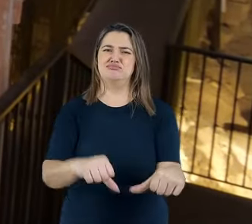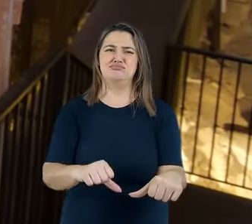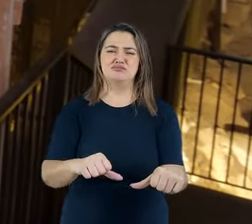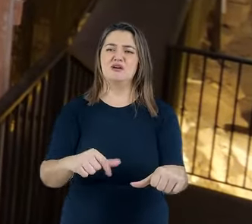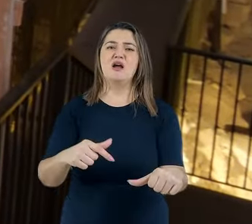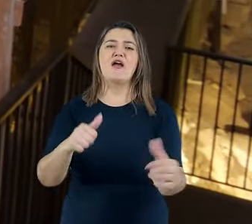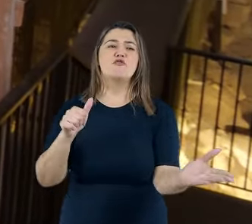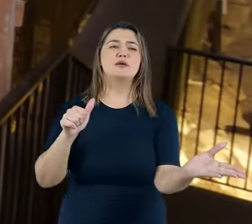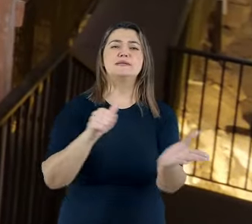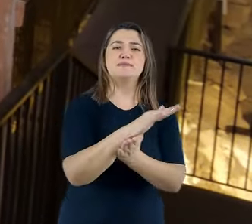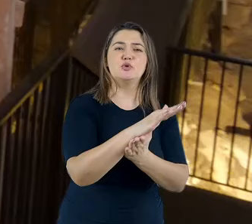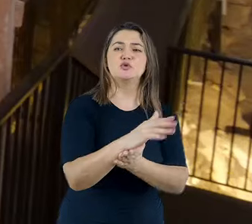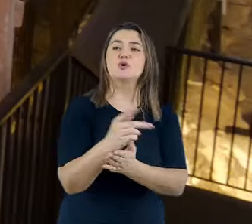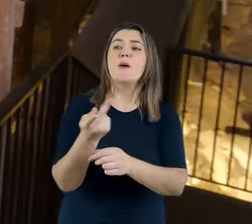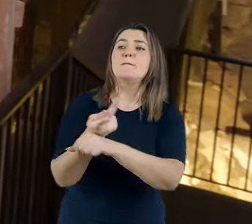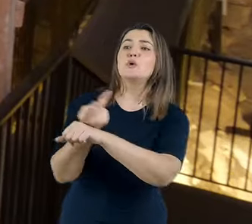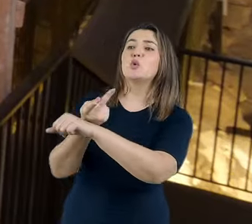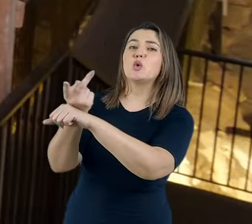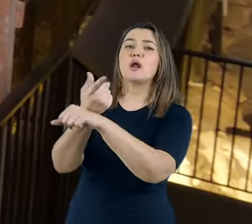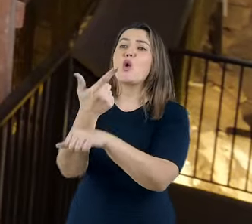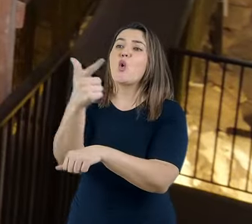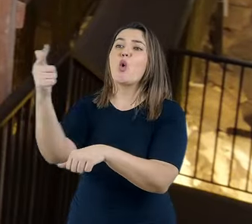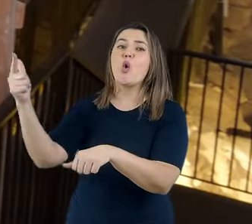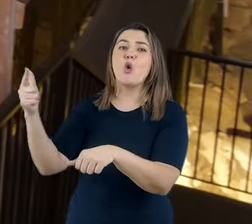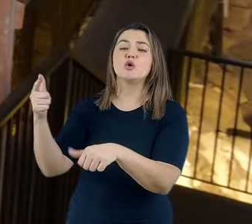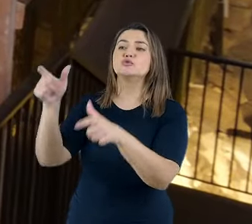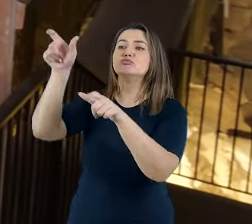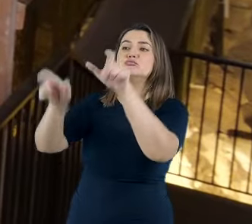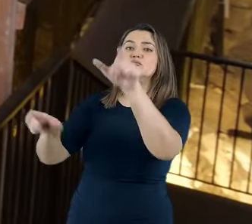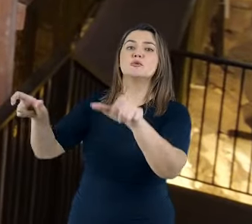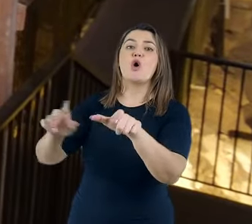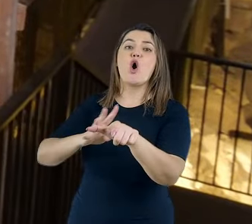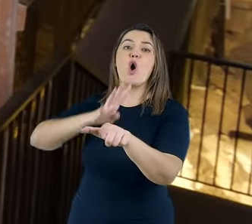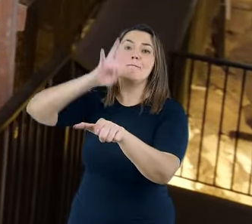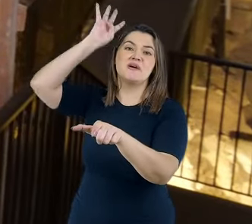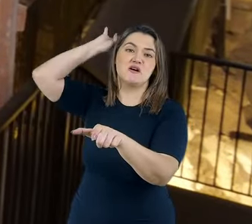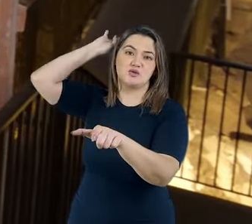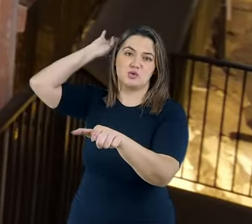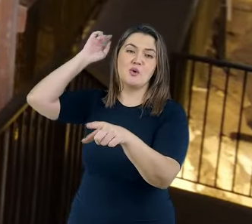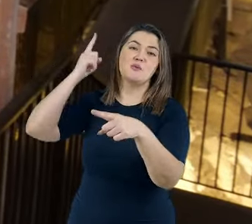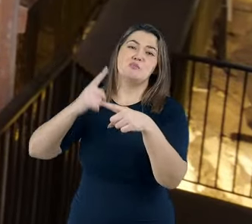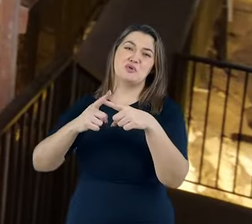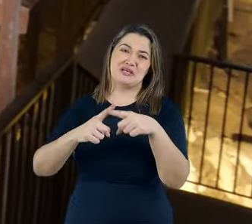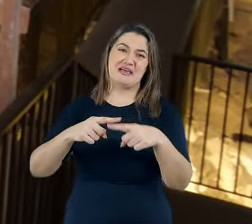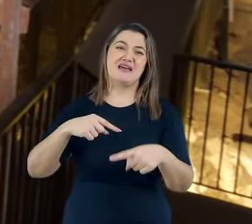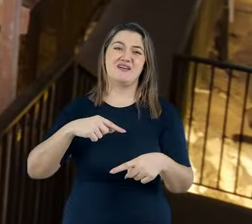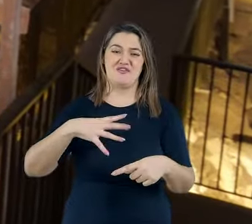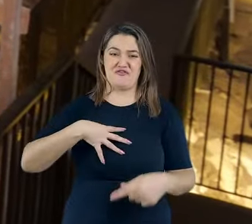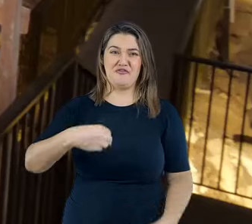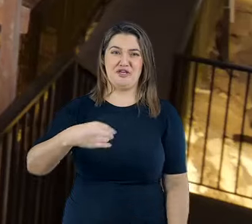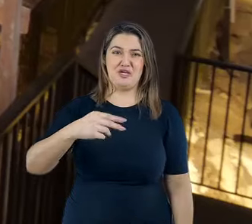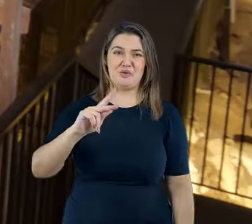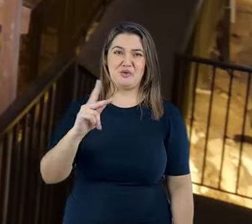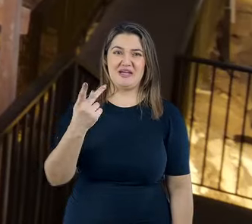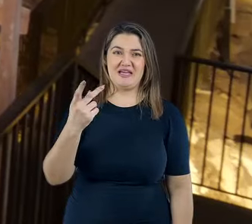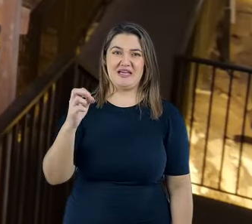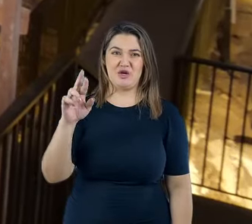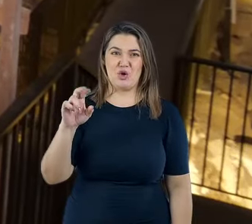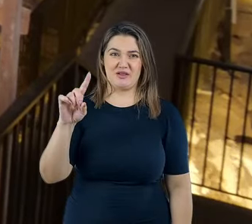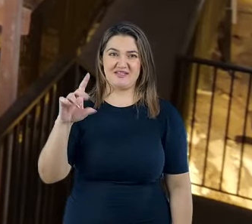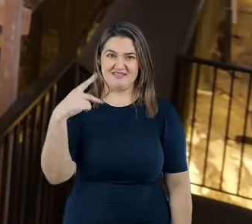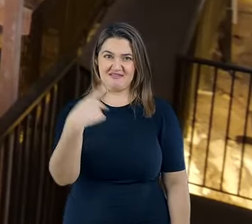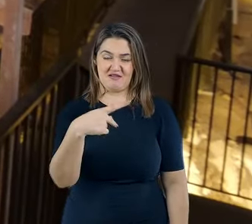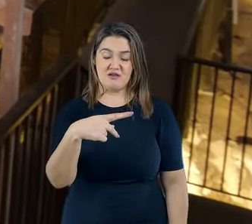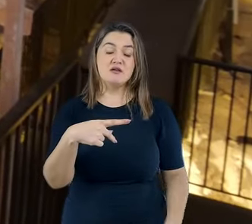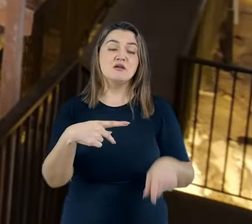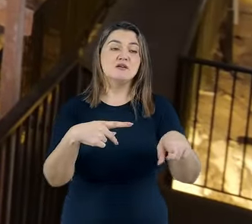mandar procuradores ou prefeitos romanos para cuidar da Judeia, porque o descendente de Herodes não era capaz de fazê-lo. Porém,